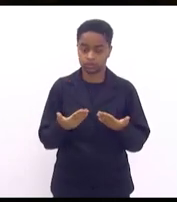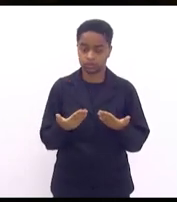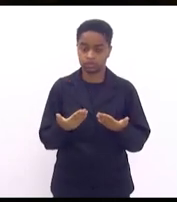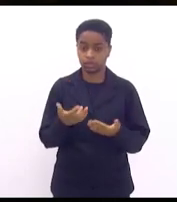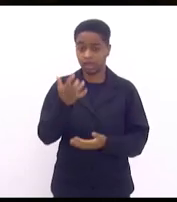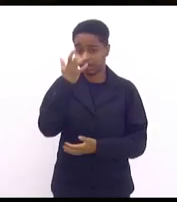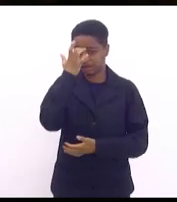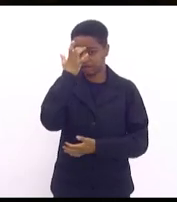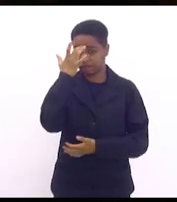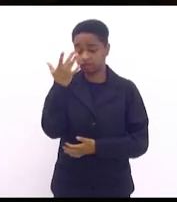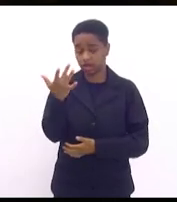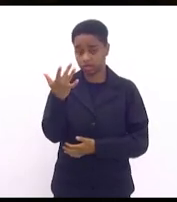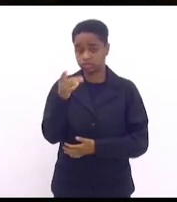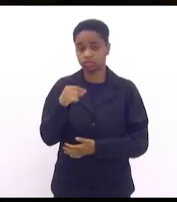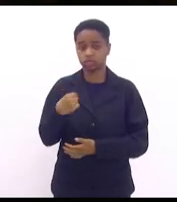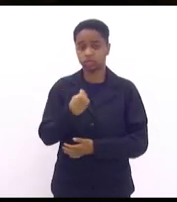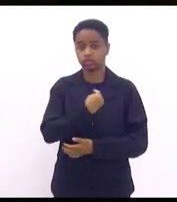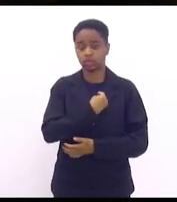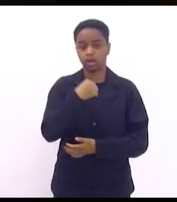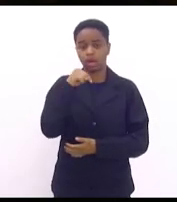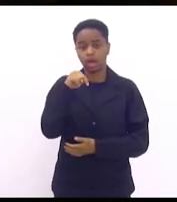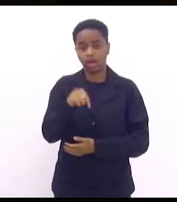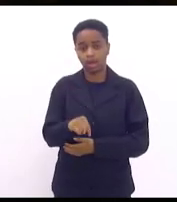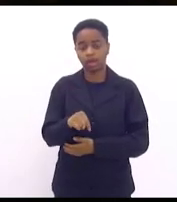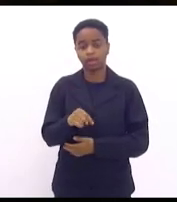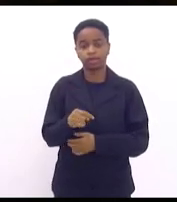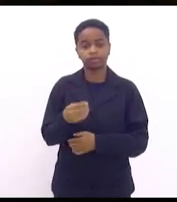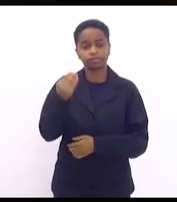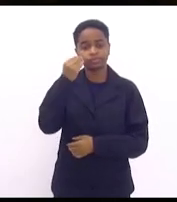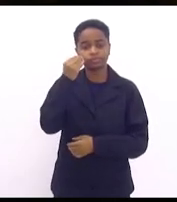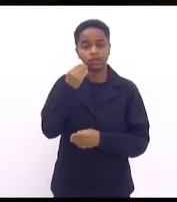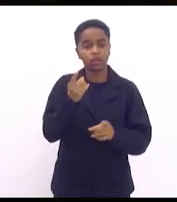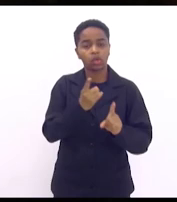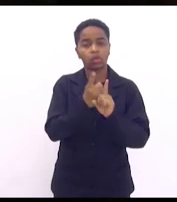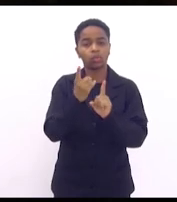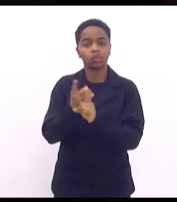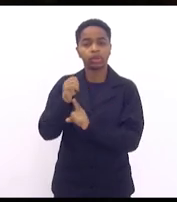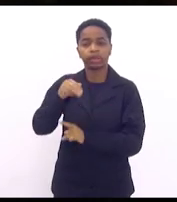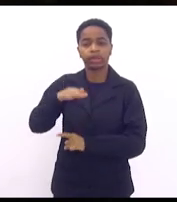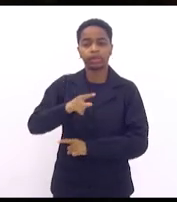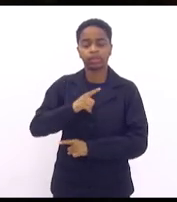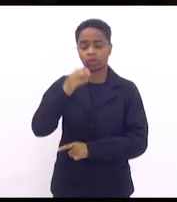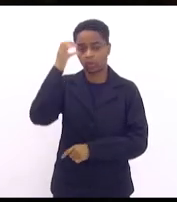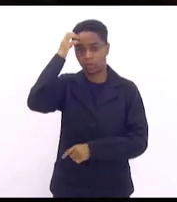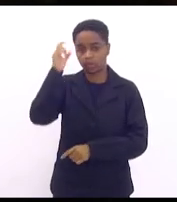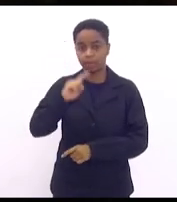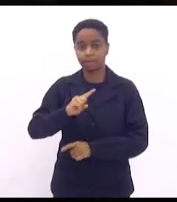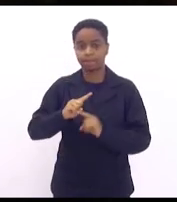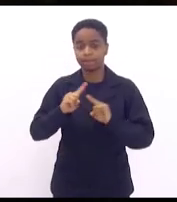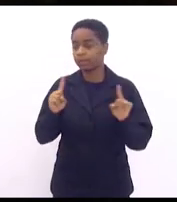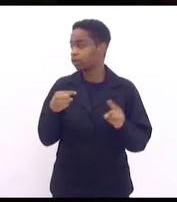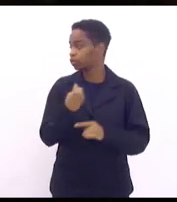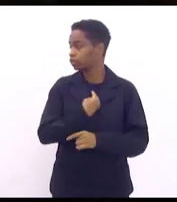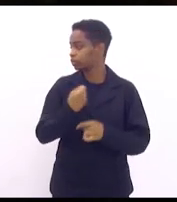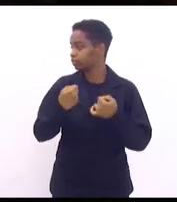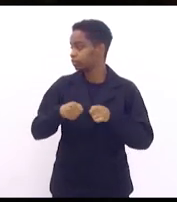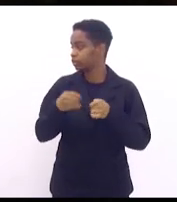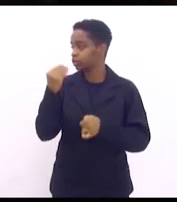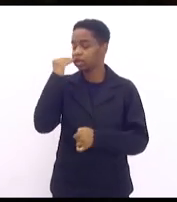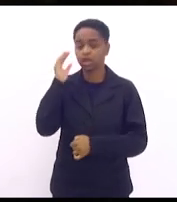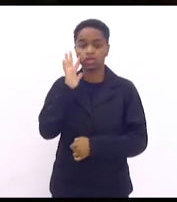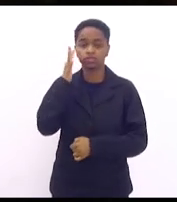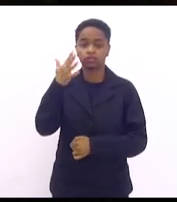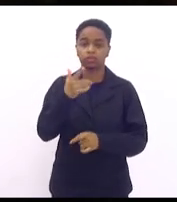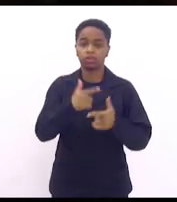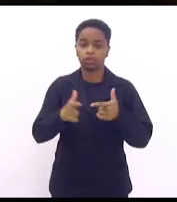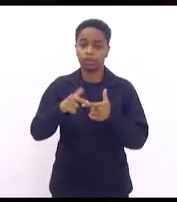muito fácil nós ficarmos aqui procurando culpado. Vamos trabalhar para poder resolver o problema do Estado do Rio de Janeiro e